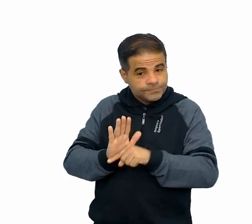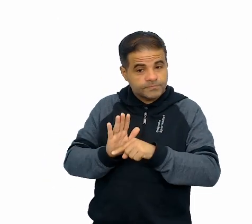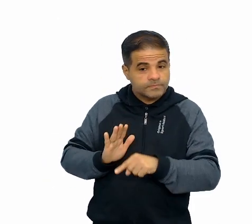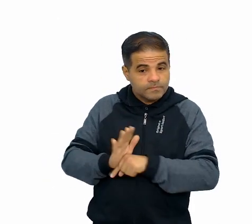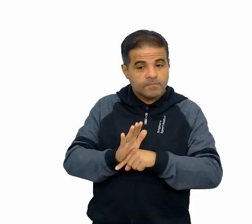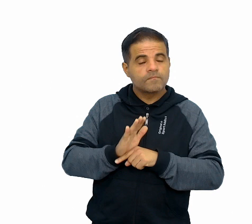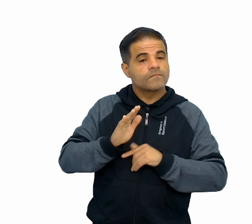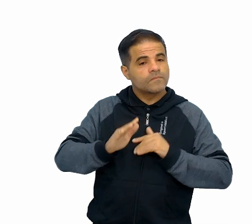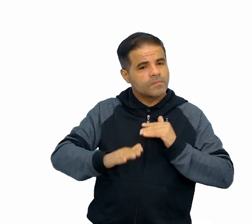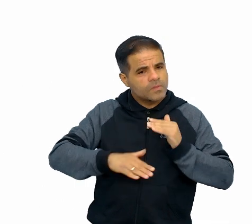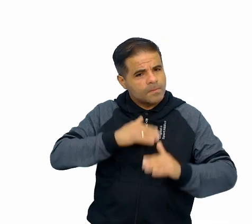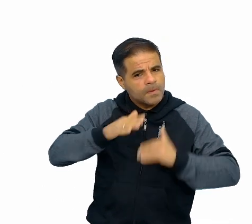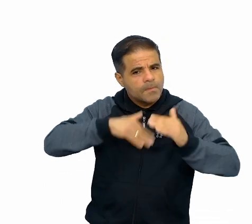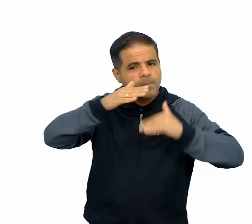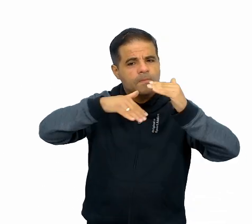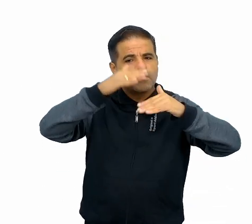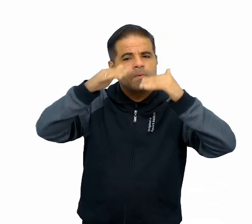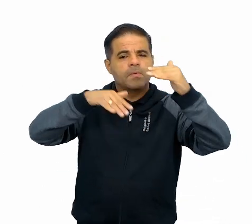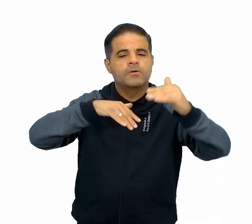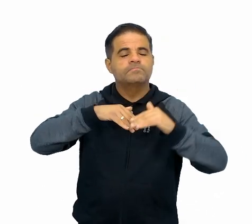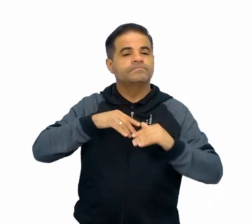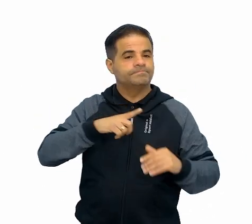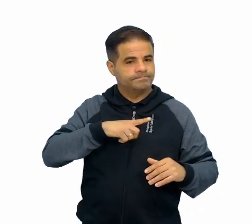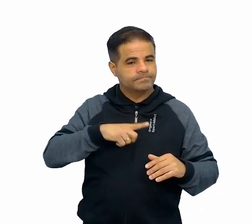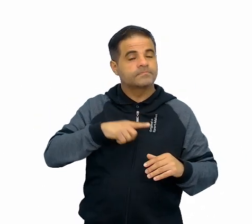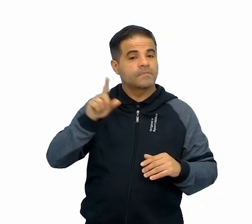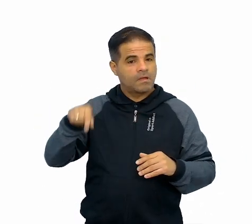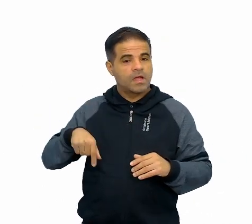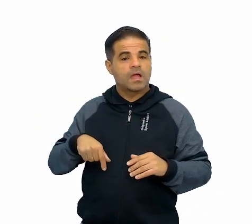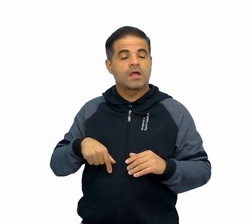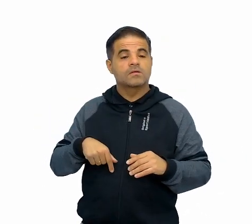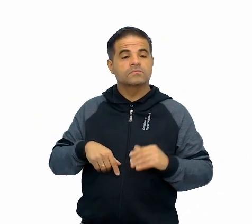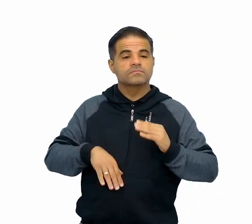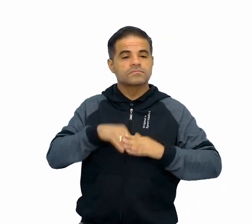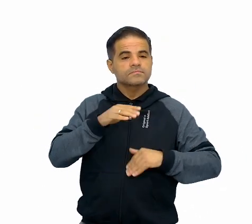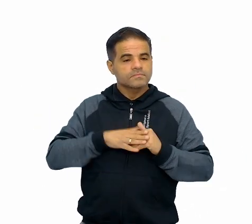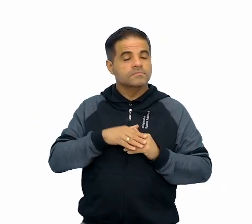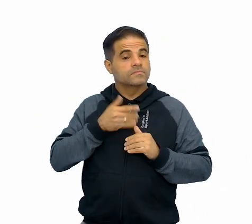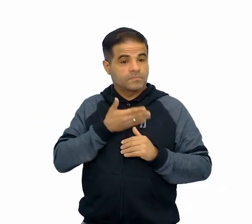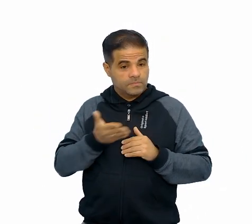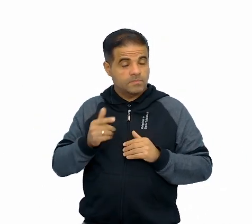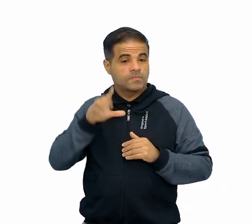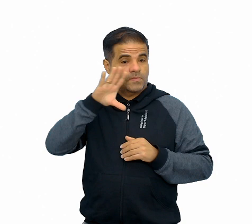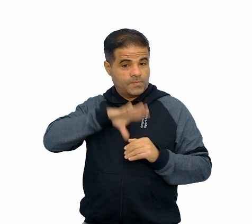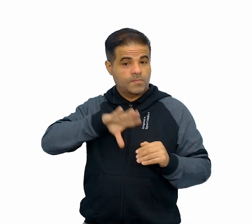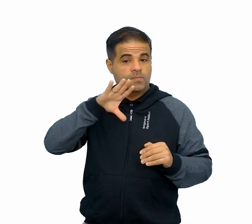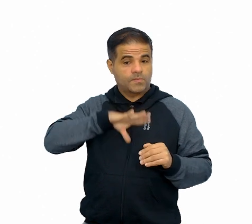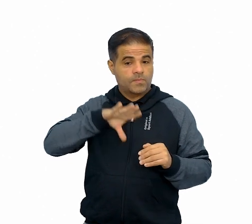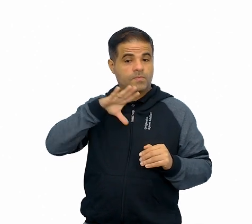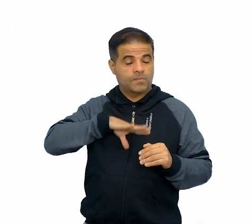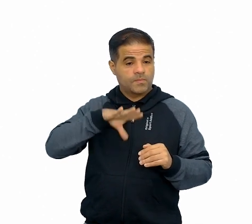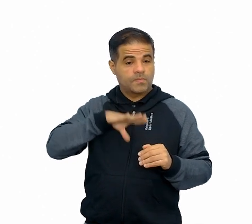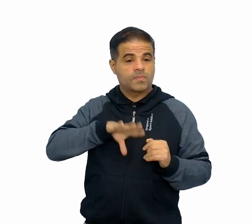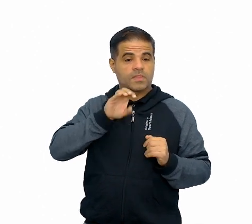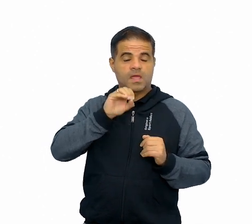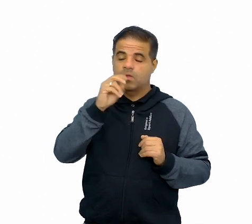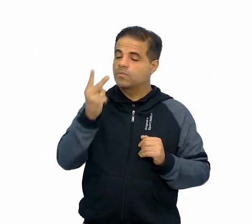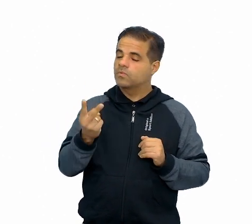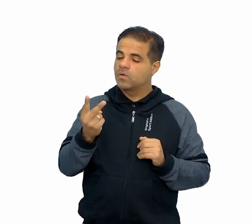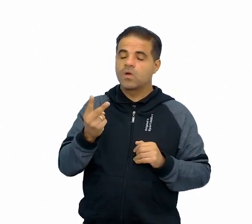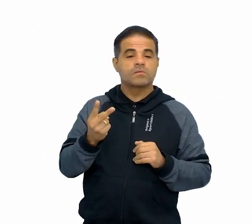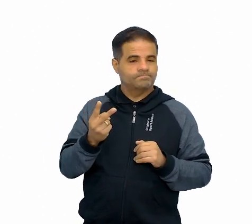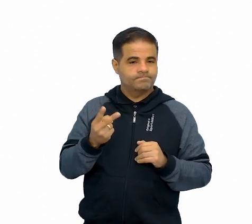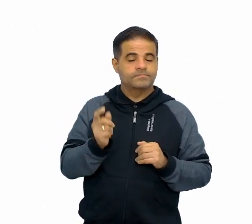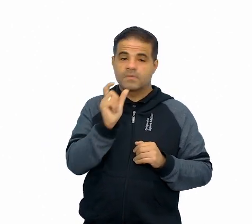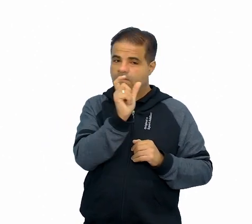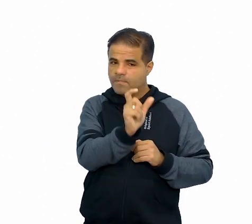né, o desenvolvimento da habilidade do ensino fundamental do segundo ano de língua portuguesa 02, que diz